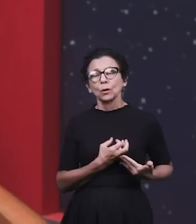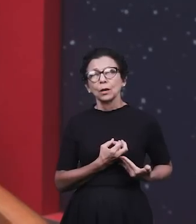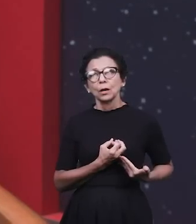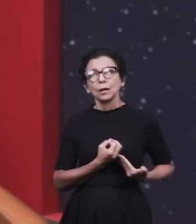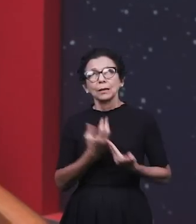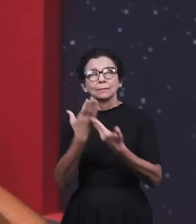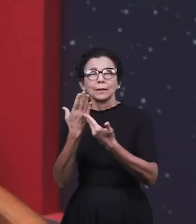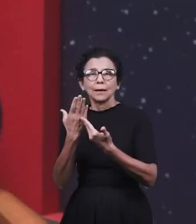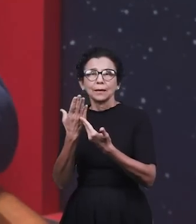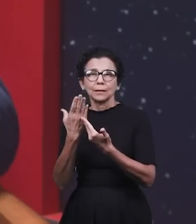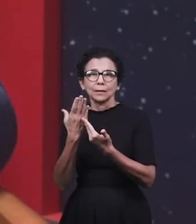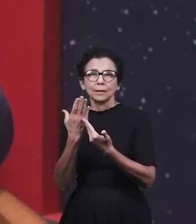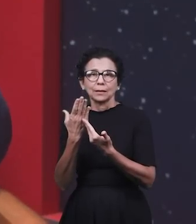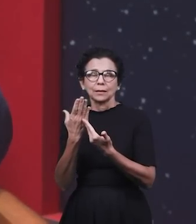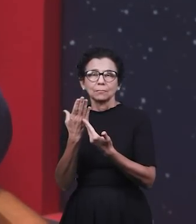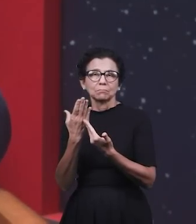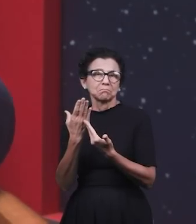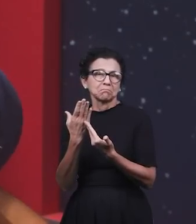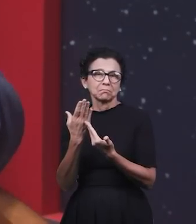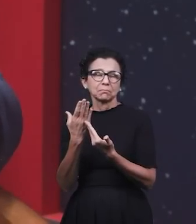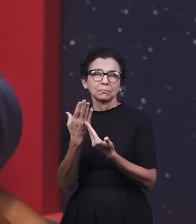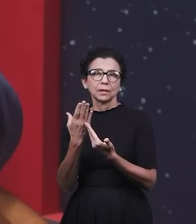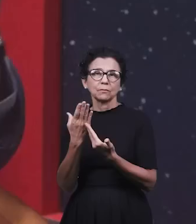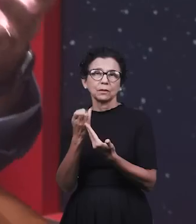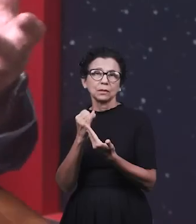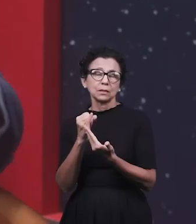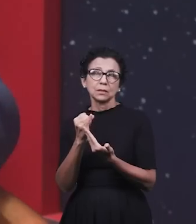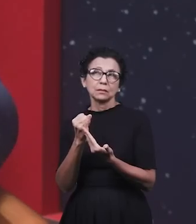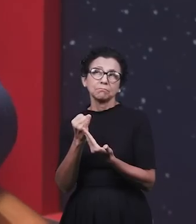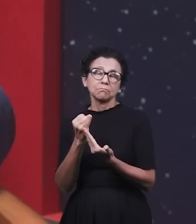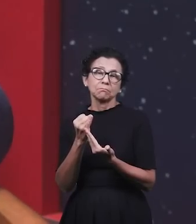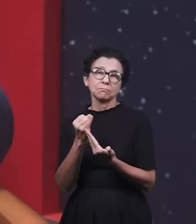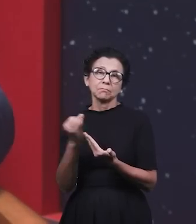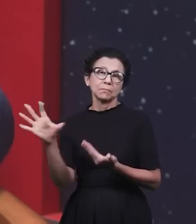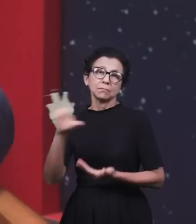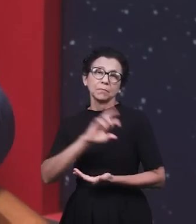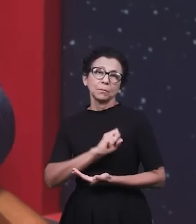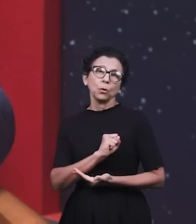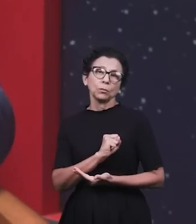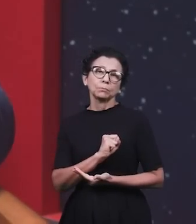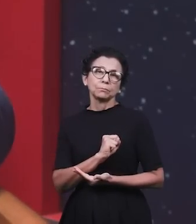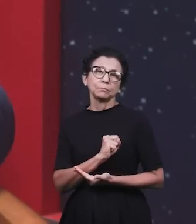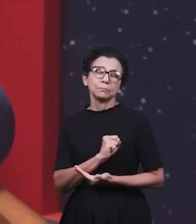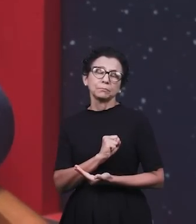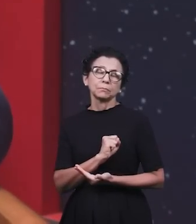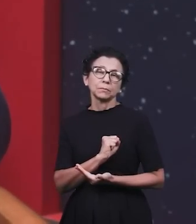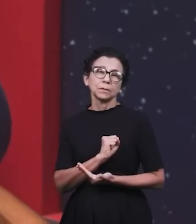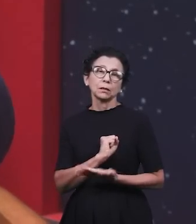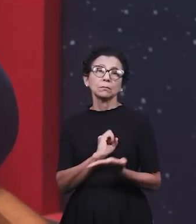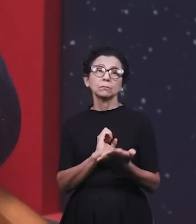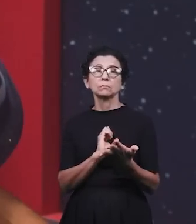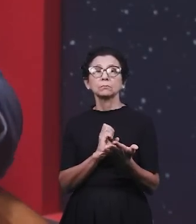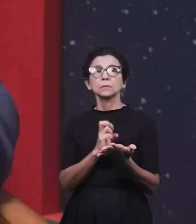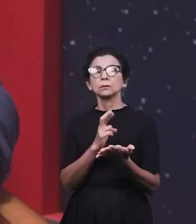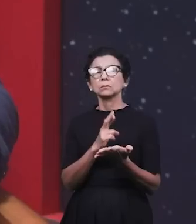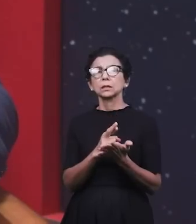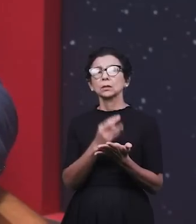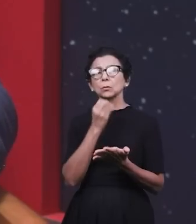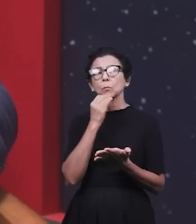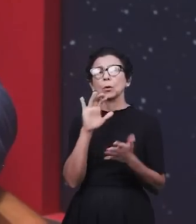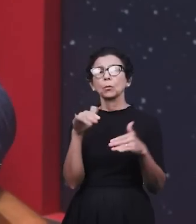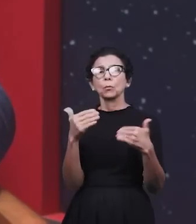plenamente. Então, qual o benefício? Você começou perguntando. O benefício é você ter uma